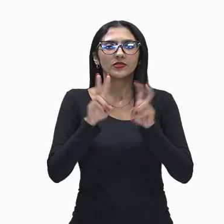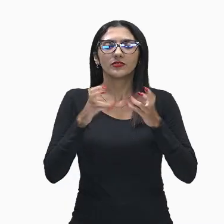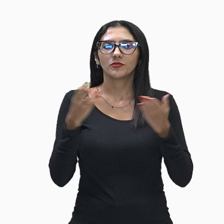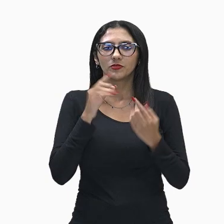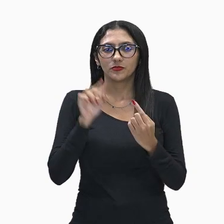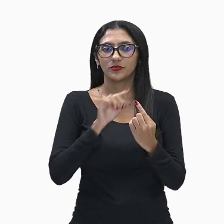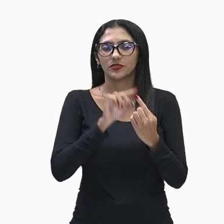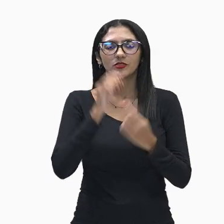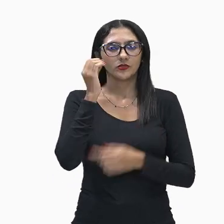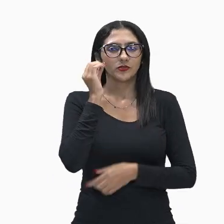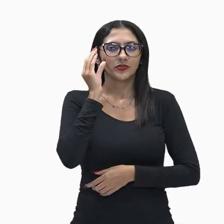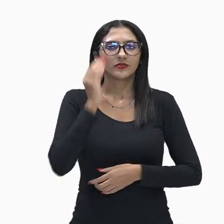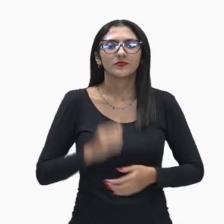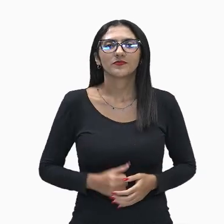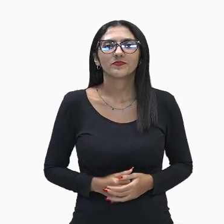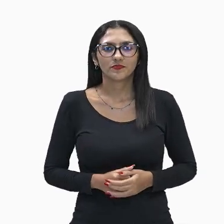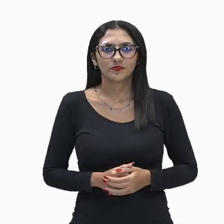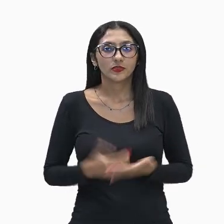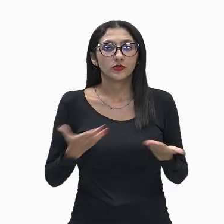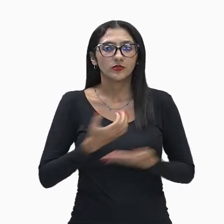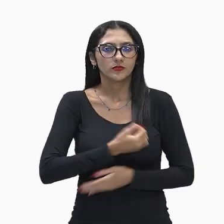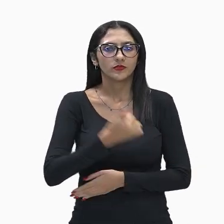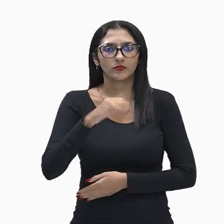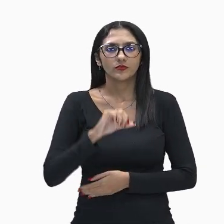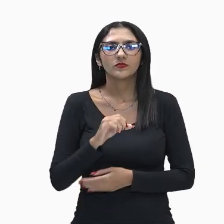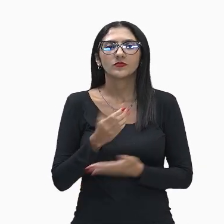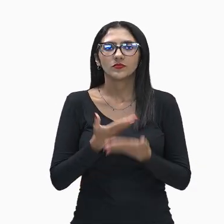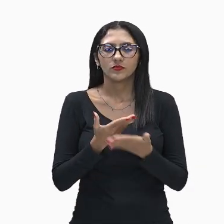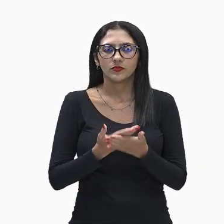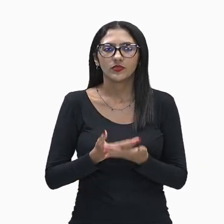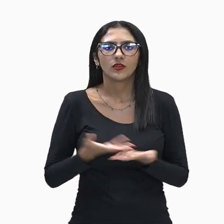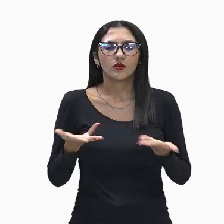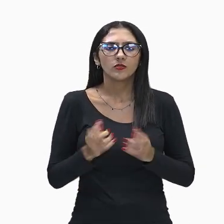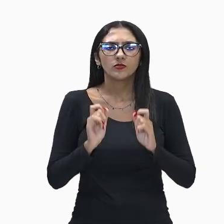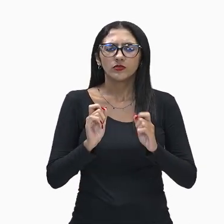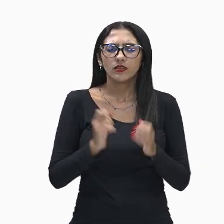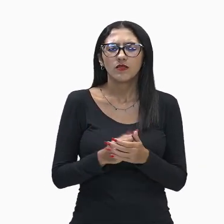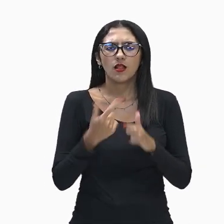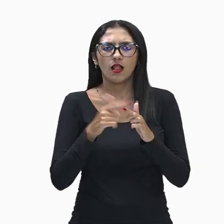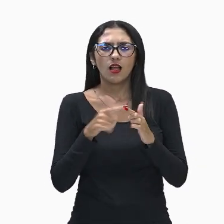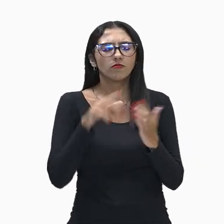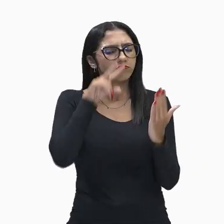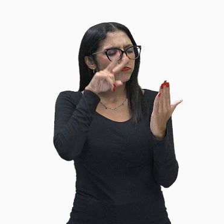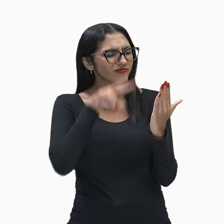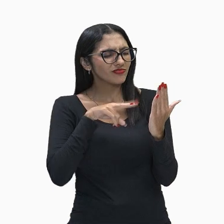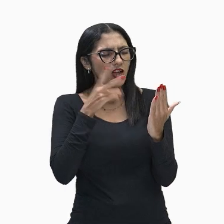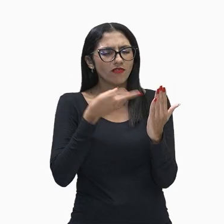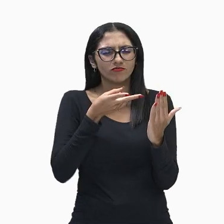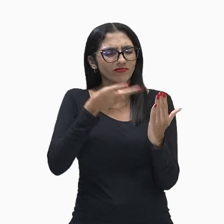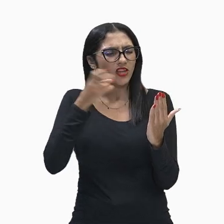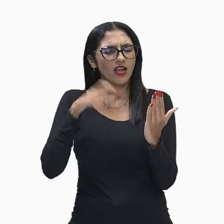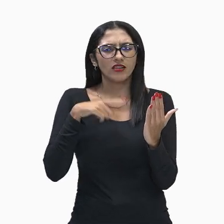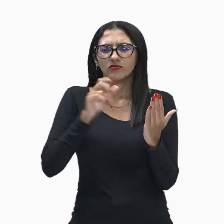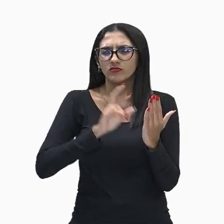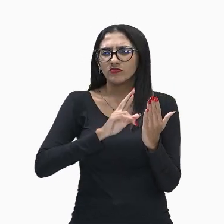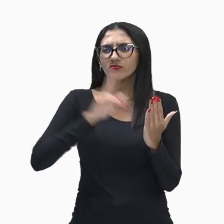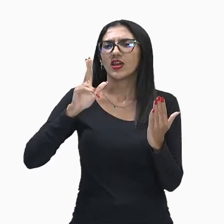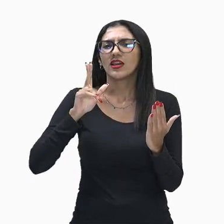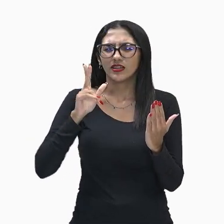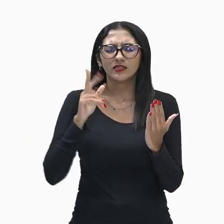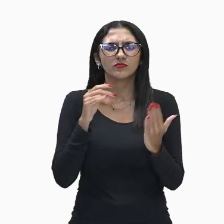conhecimento para esta aula bom nós vamos falar sobre distúrbios de imagem e aí a gente tem a ideia do corpo